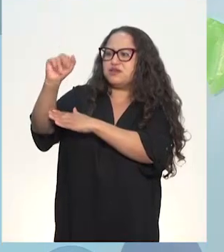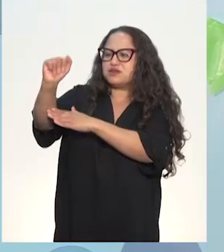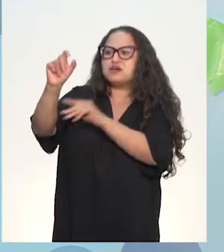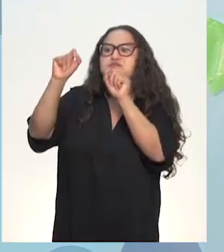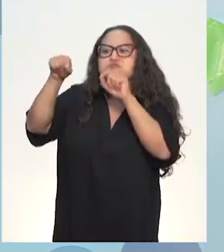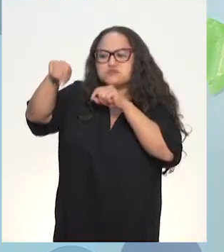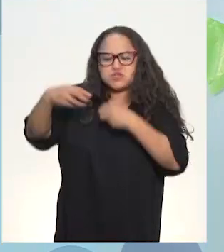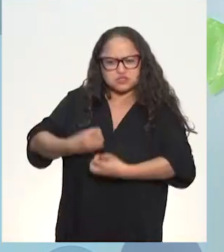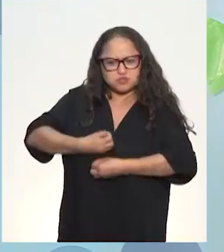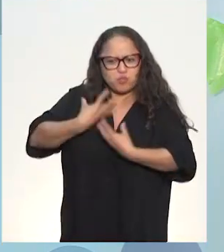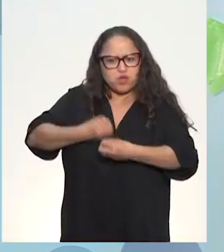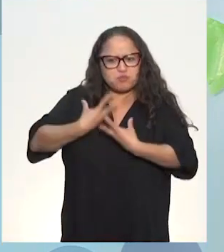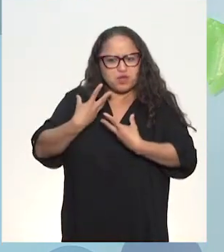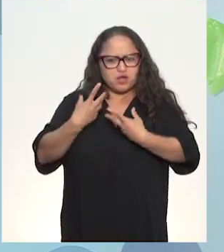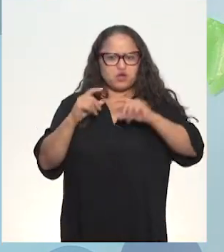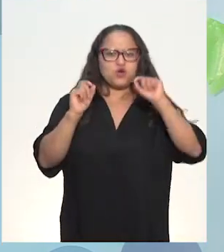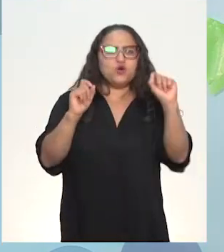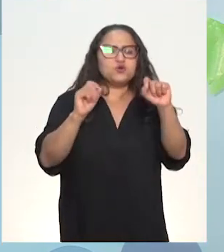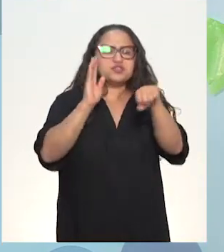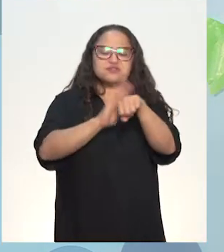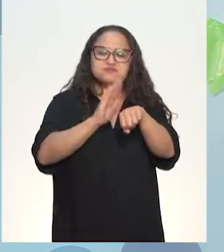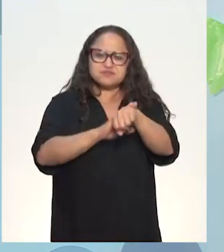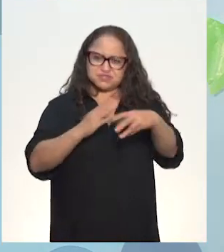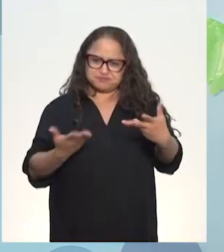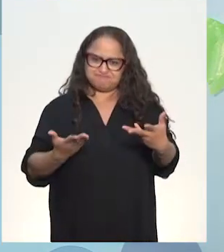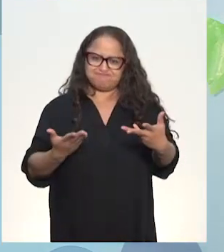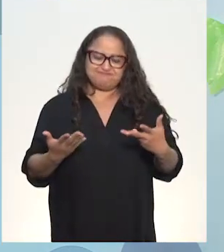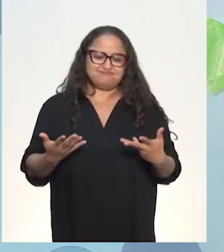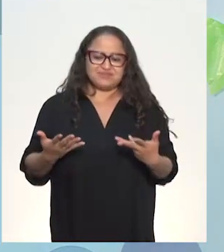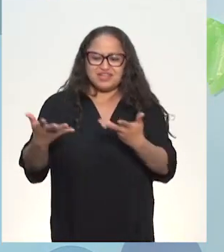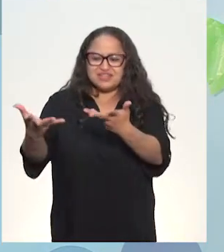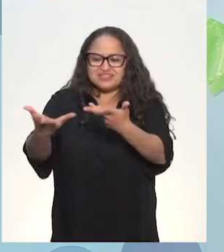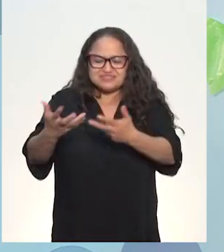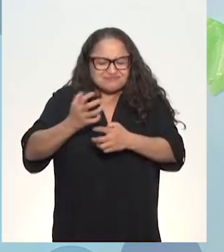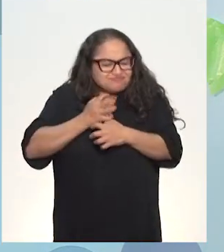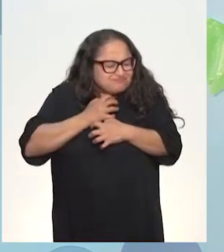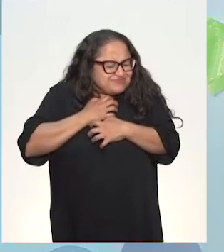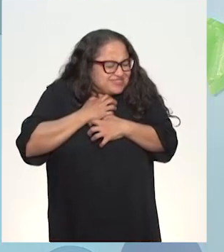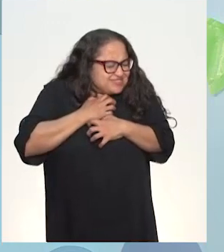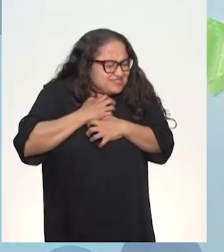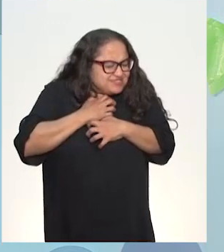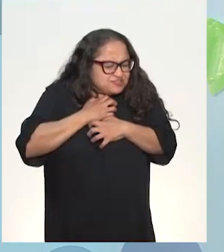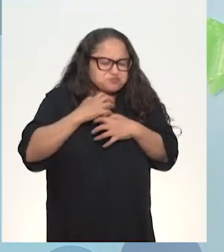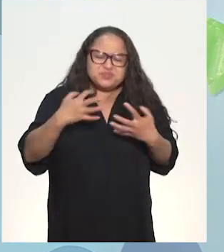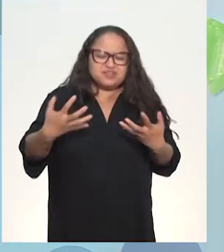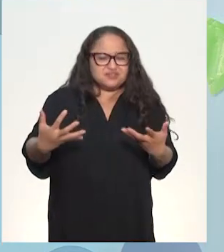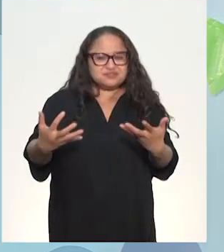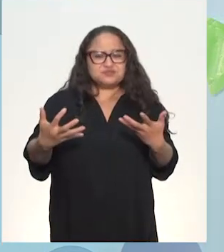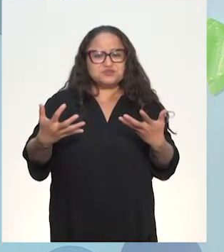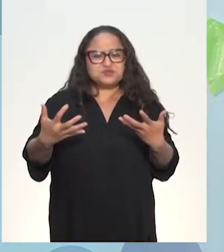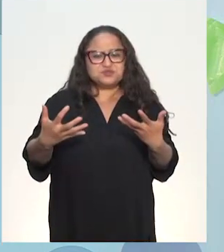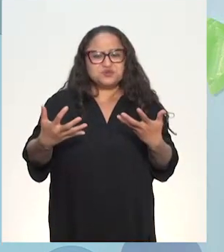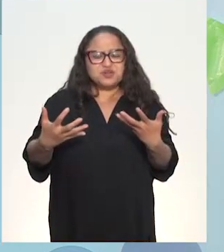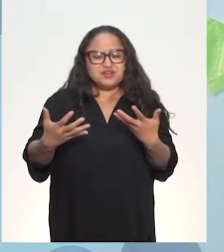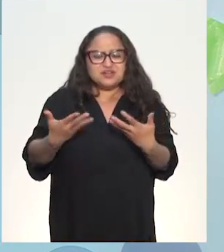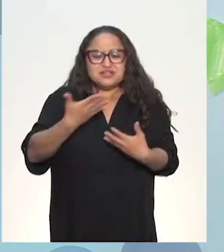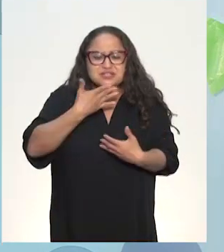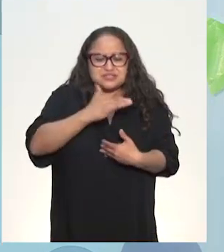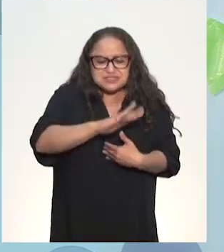faz? Ele traz todo o sentimento da